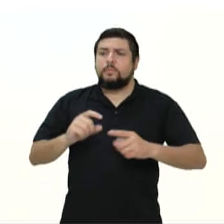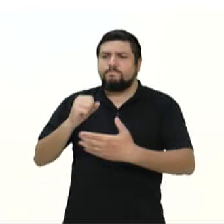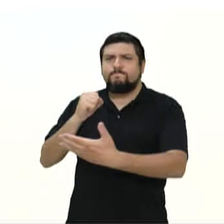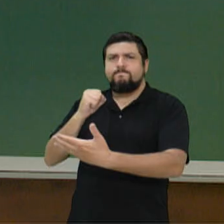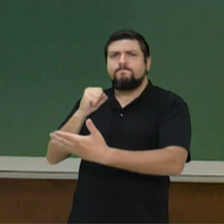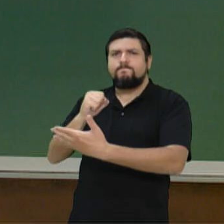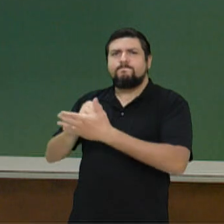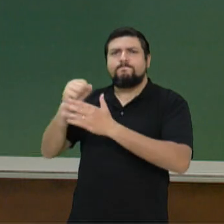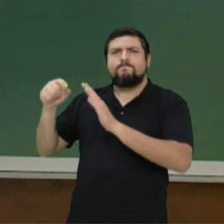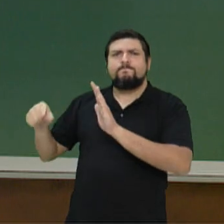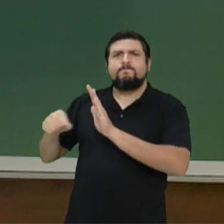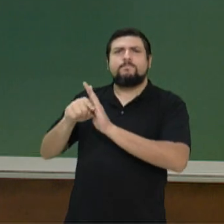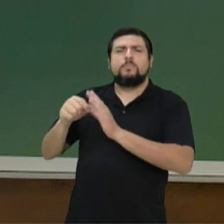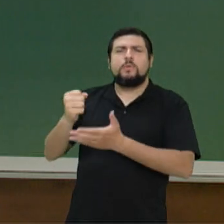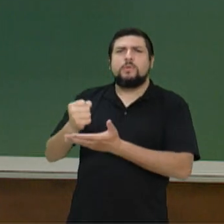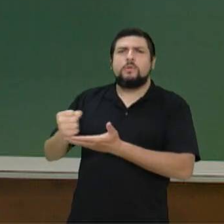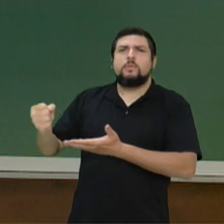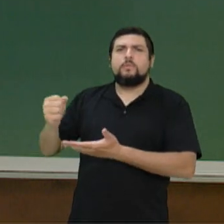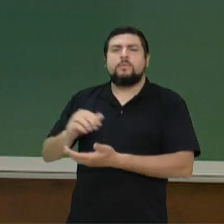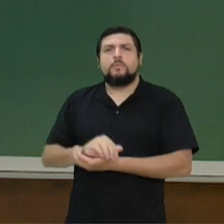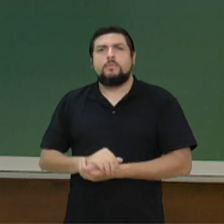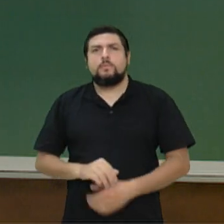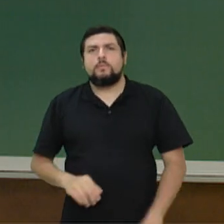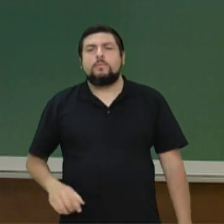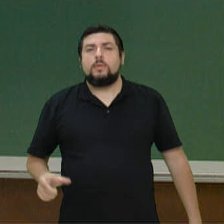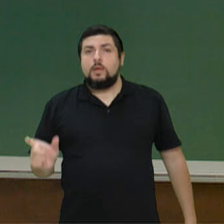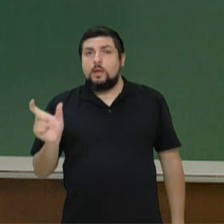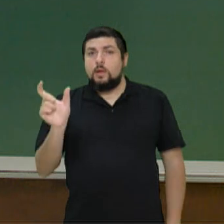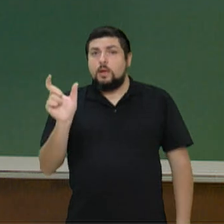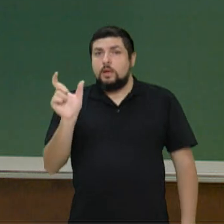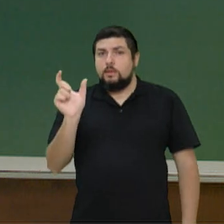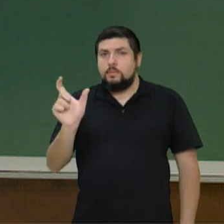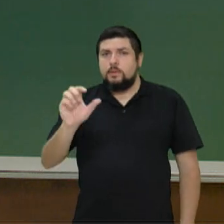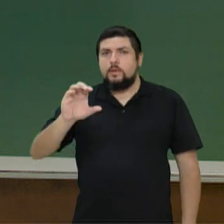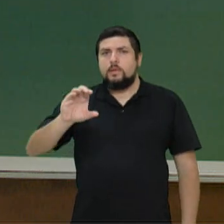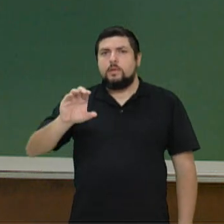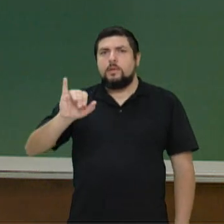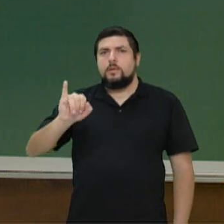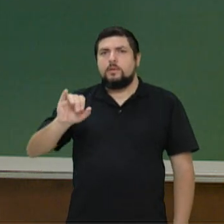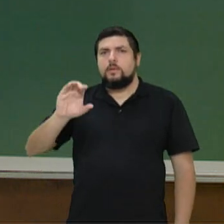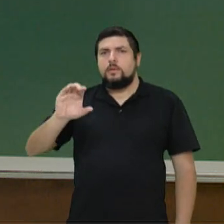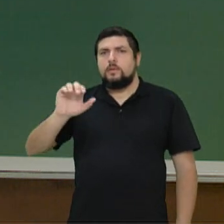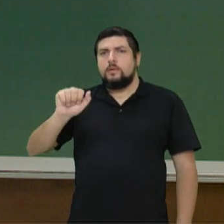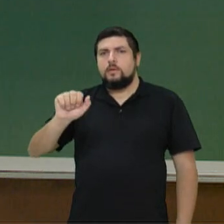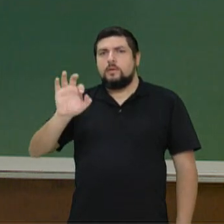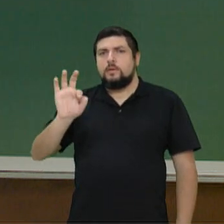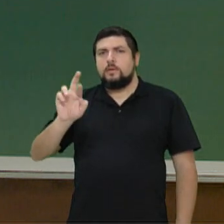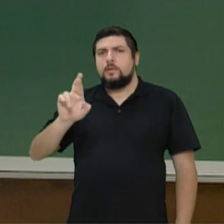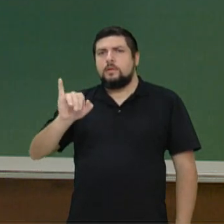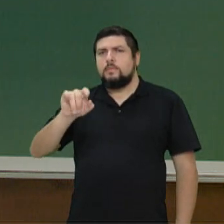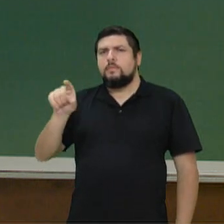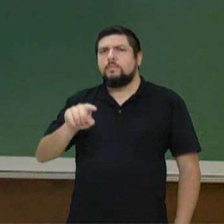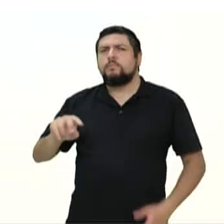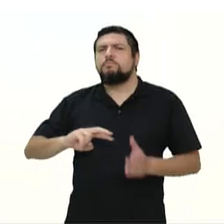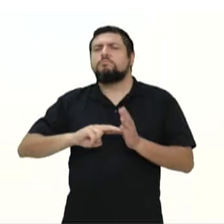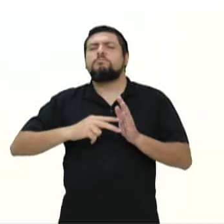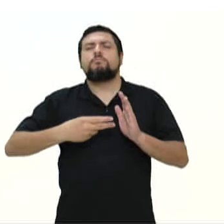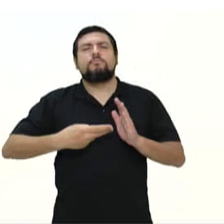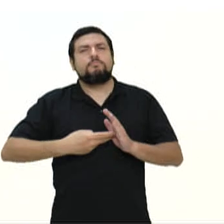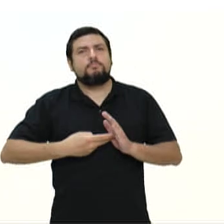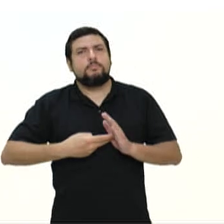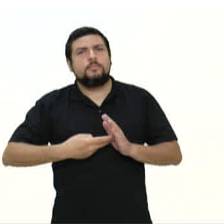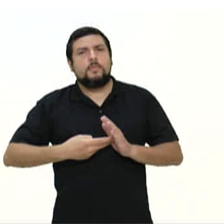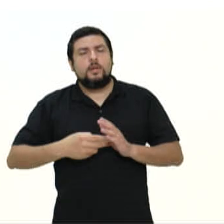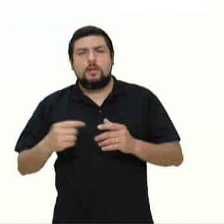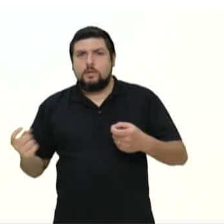deixada. Explique o significado da palavra cicatriz nesse contexto. Voltando